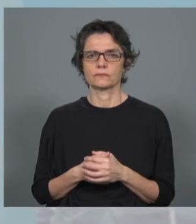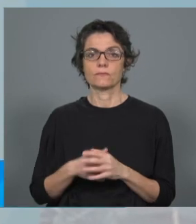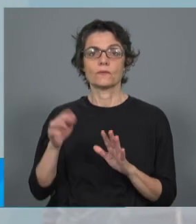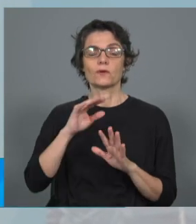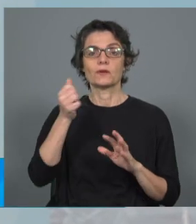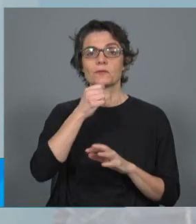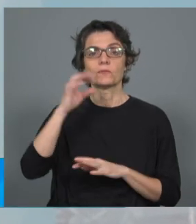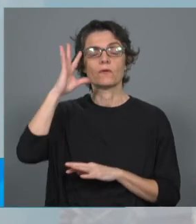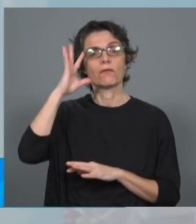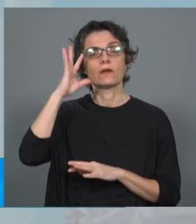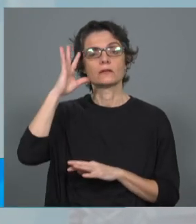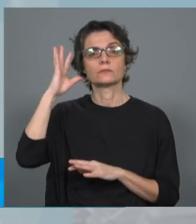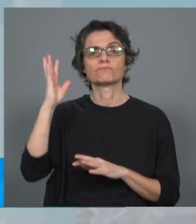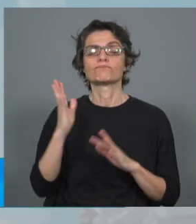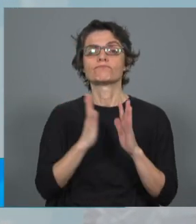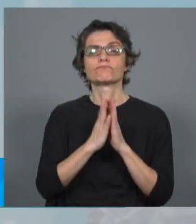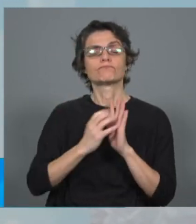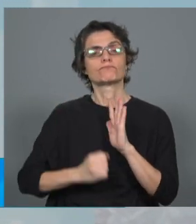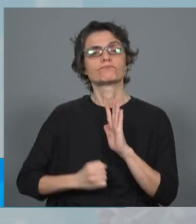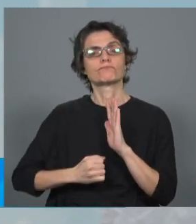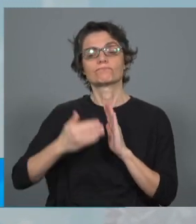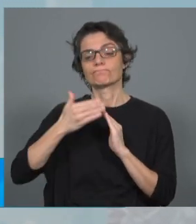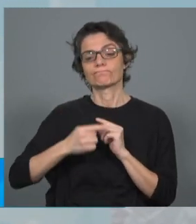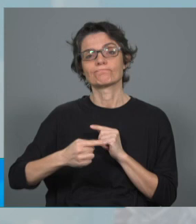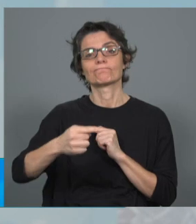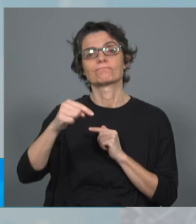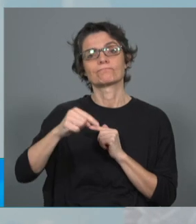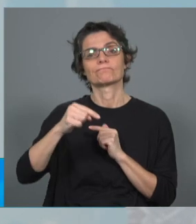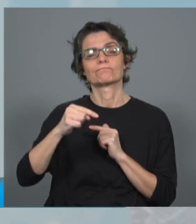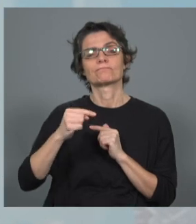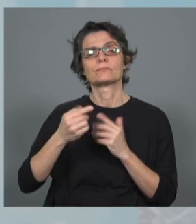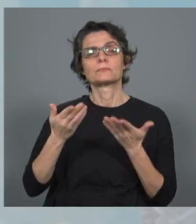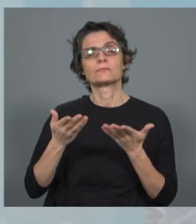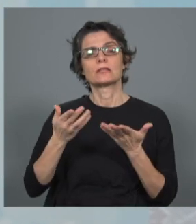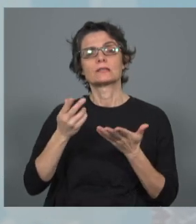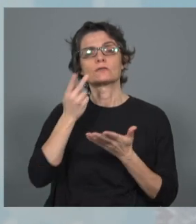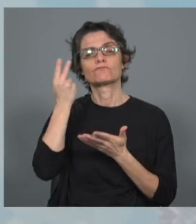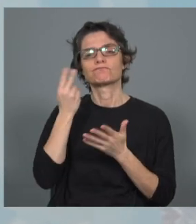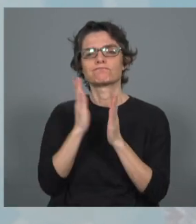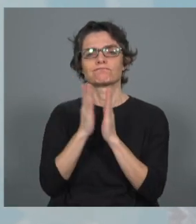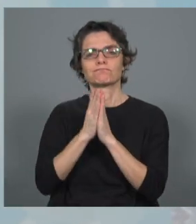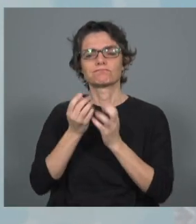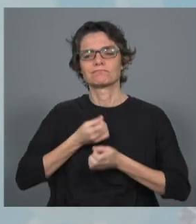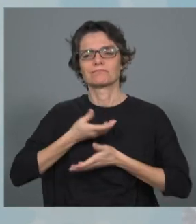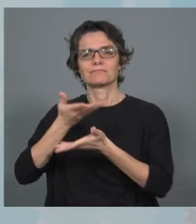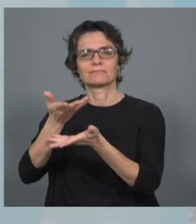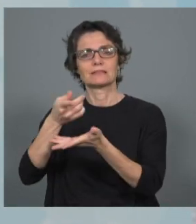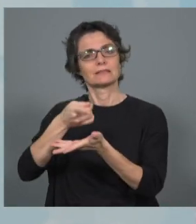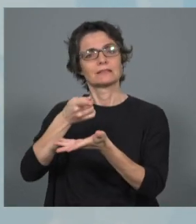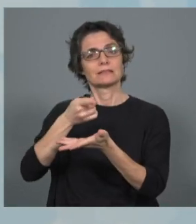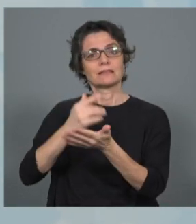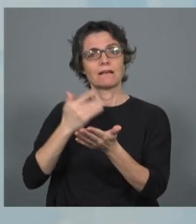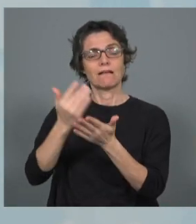Olá, muito boa tarde. A Igreja Católica assinala nestes dias a Semana das Vocações. Até ao próximo domingo vai promover a